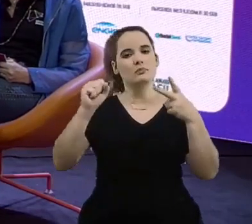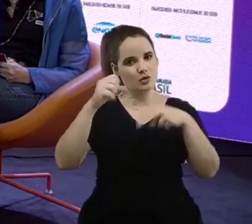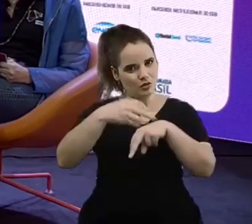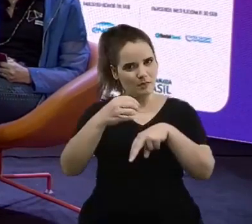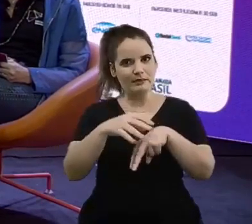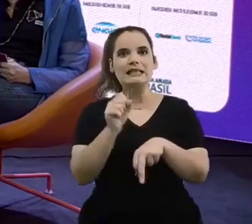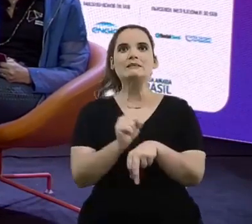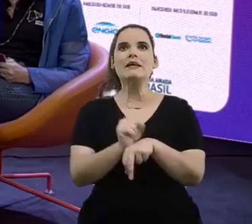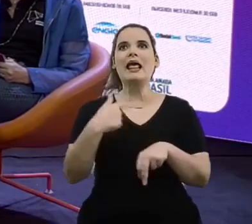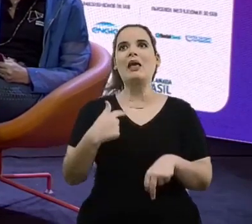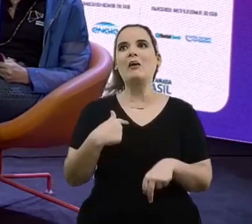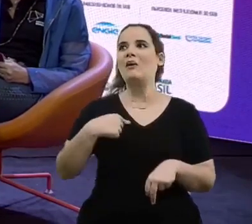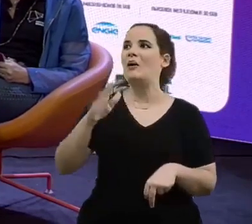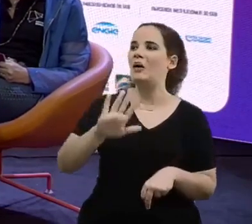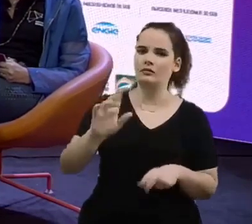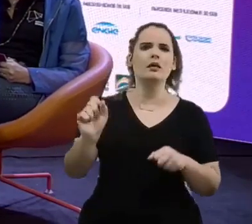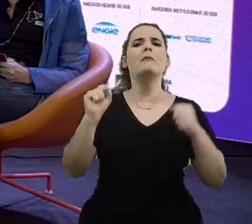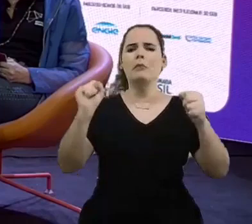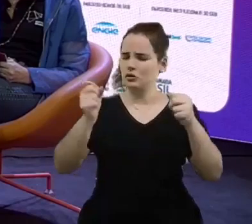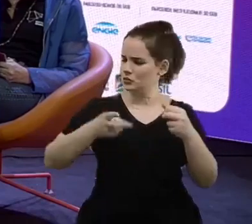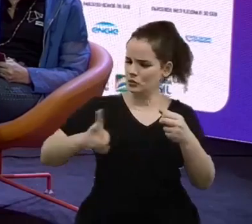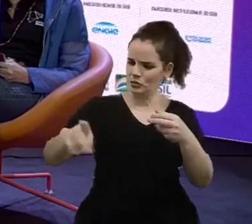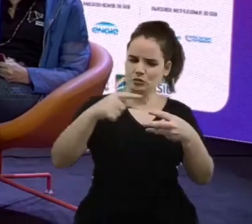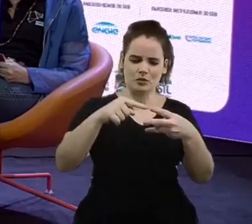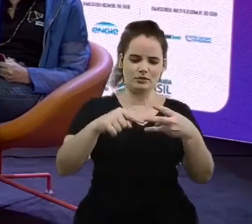tá? O pessoal da banca pode seguir, tá tudo certo.